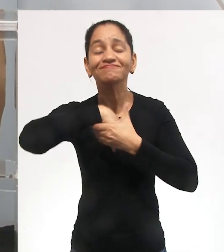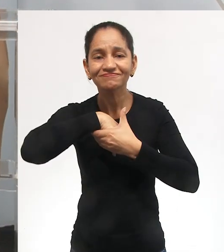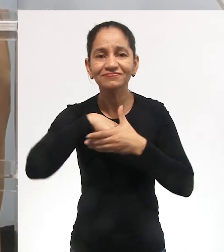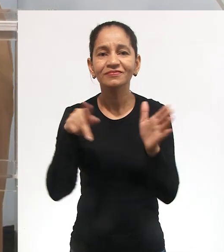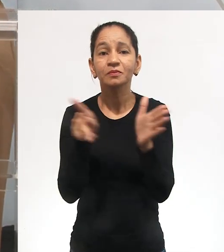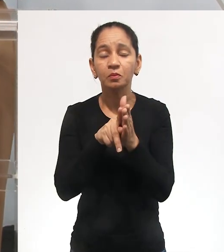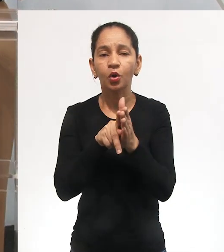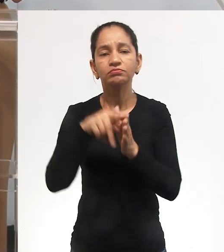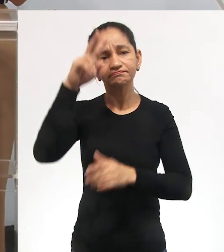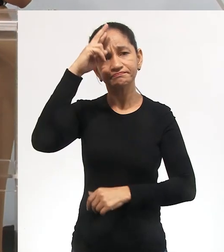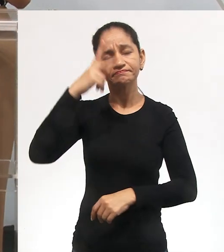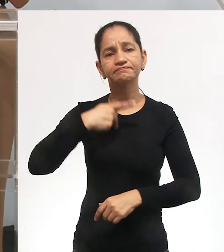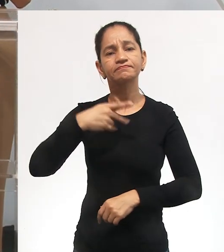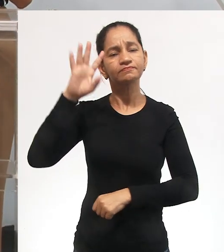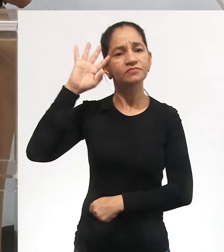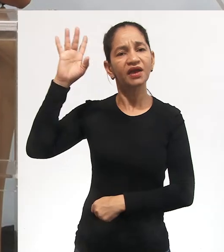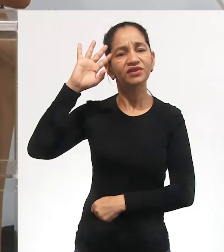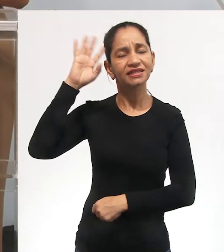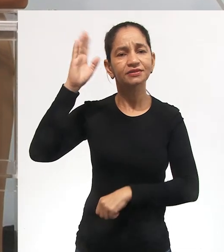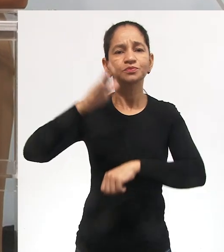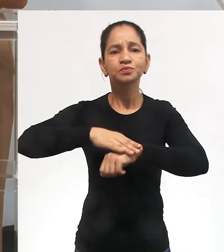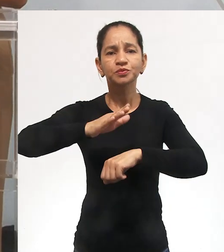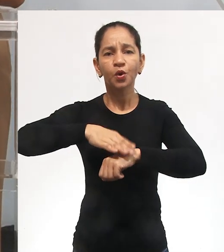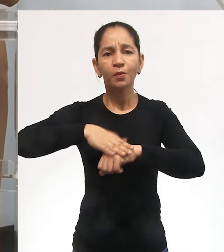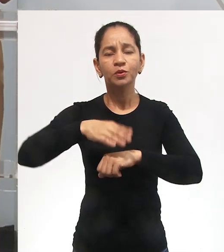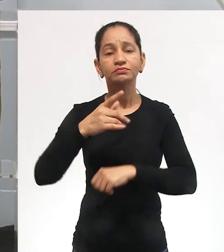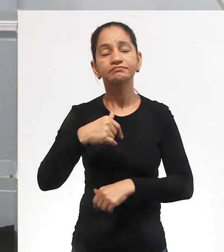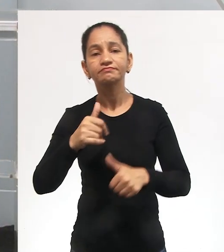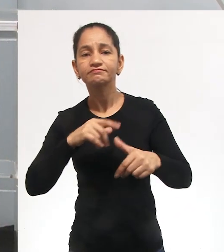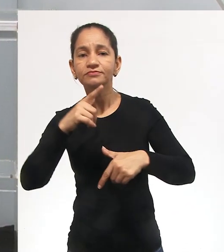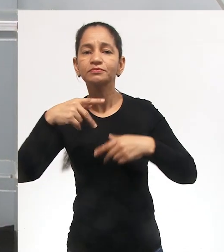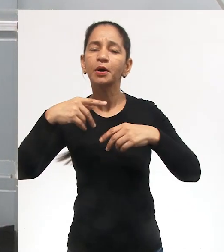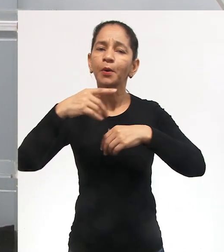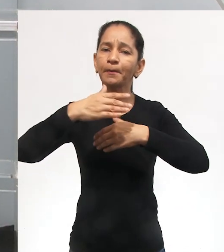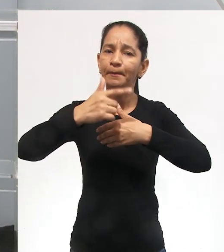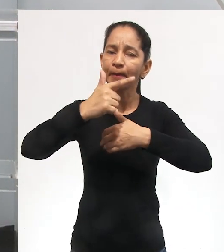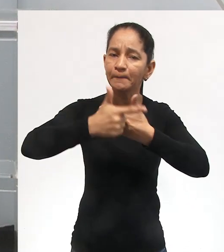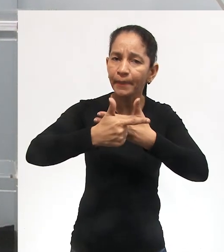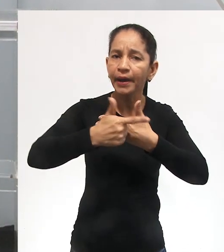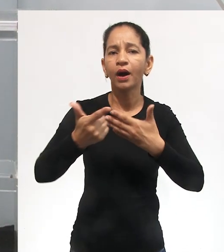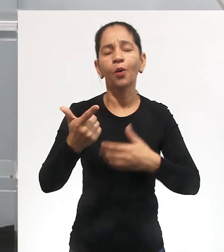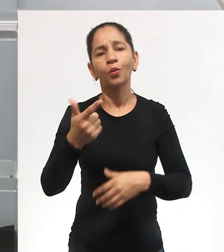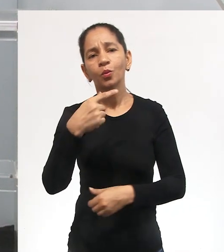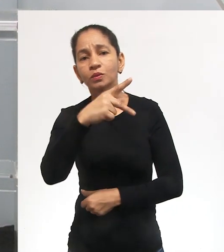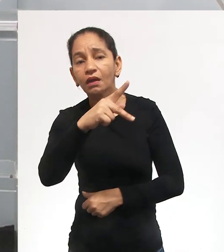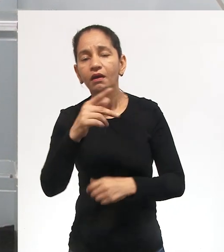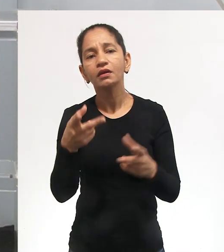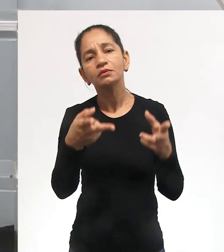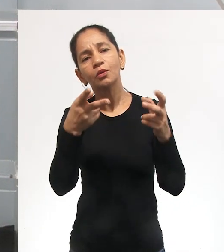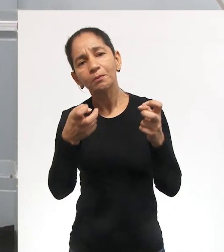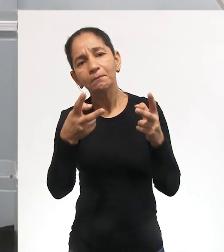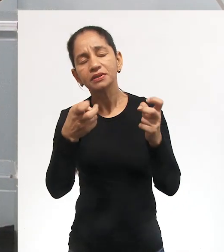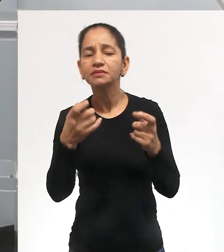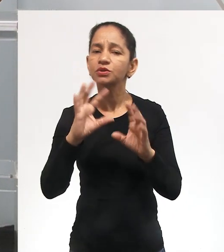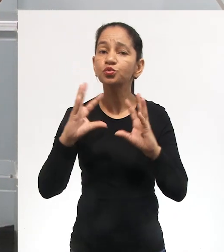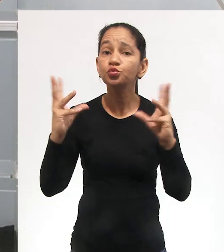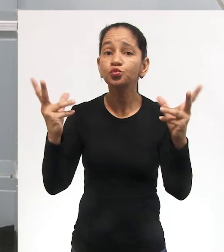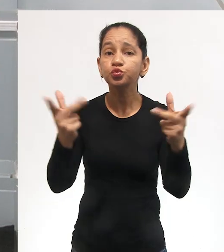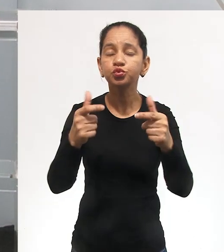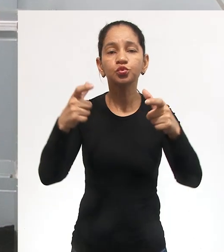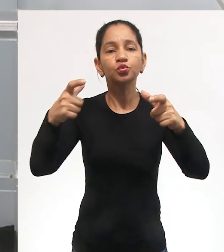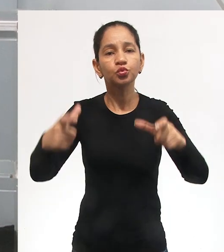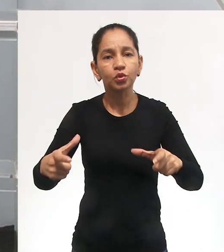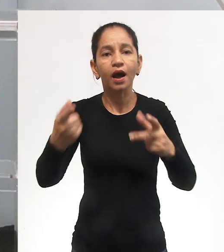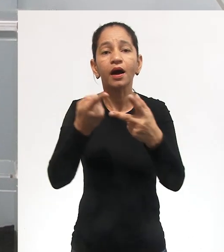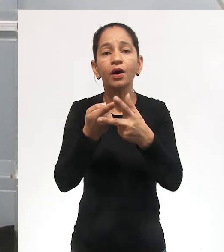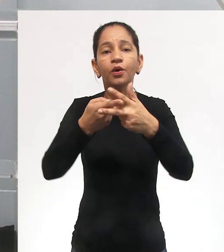é o feedback da análise que o próprio professor faz sobre a execução da sua atividade, observando o